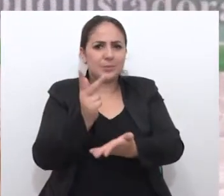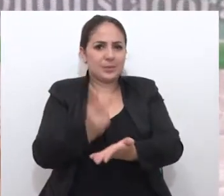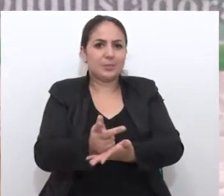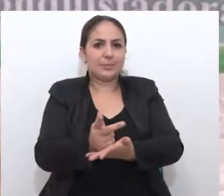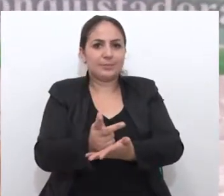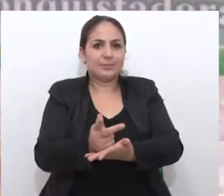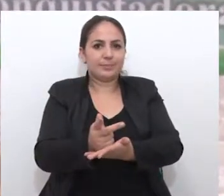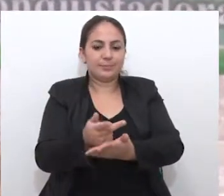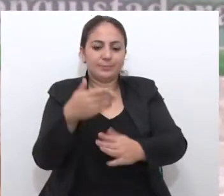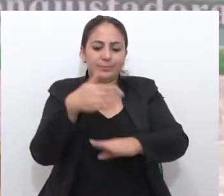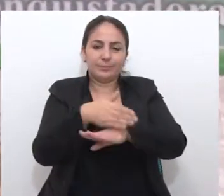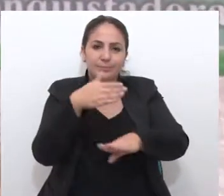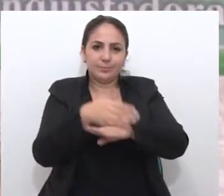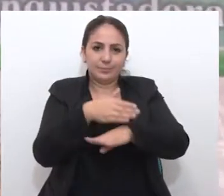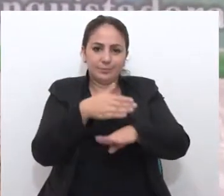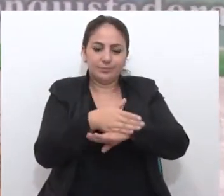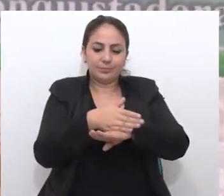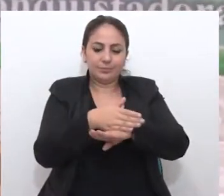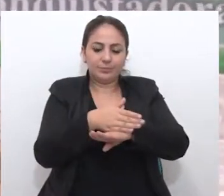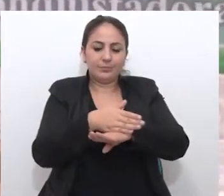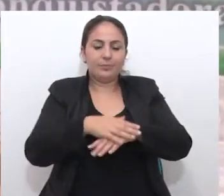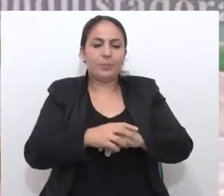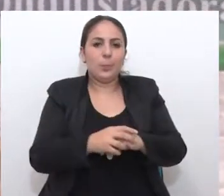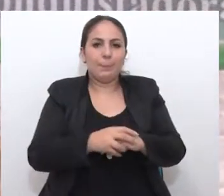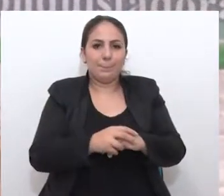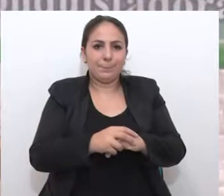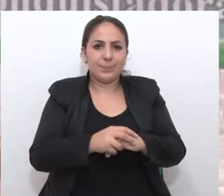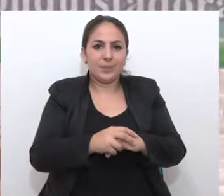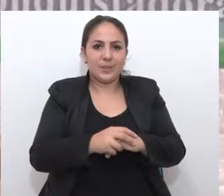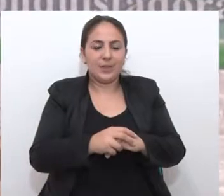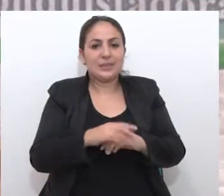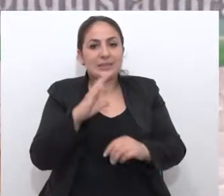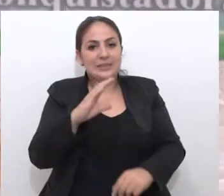sempre pertenceu aqui ao